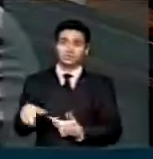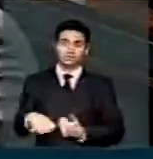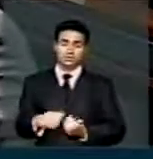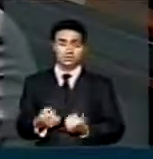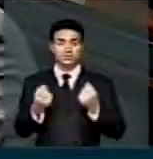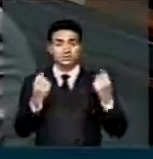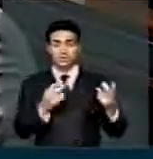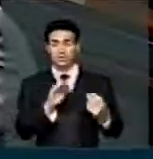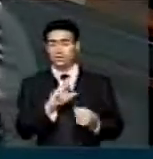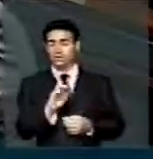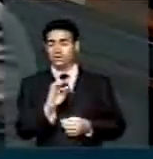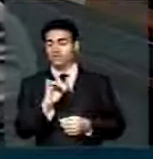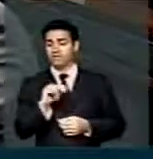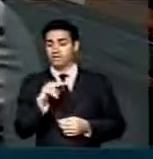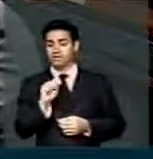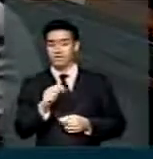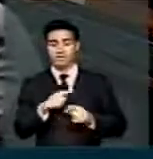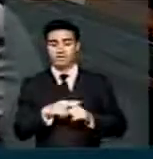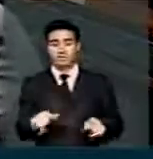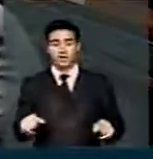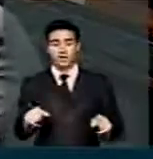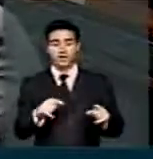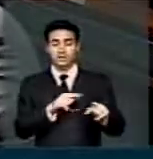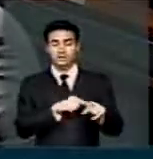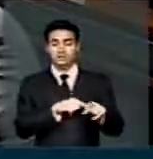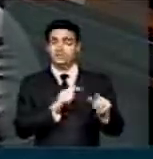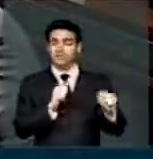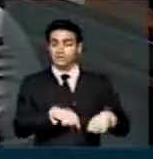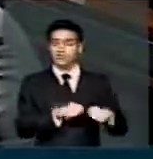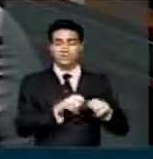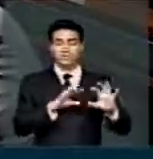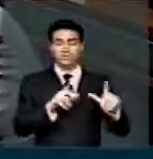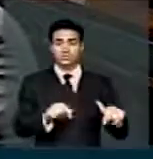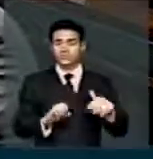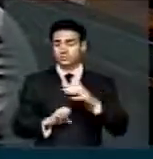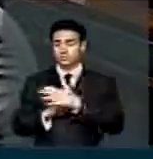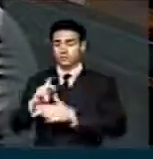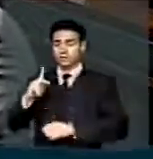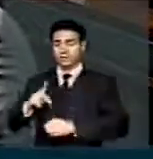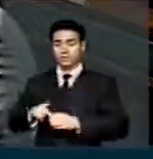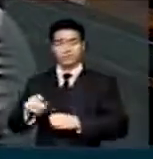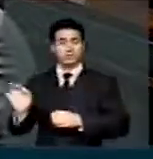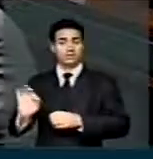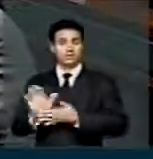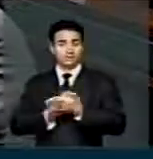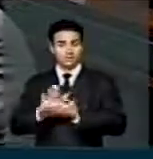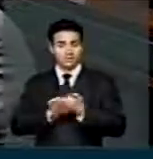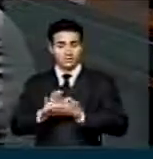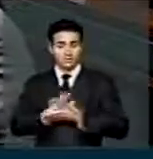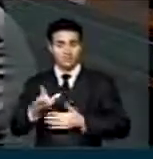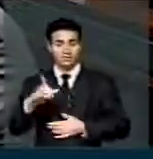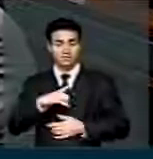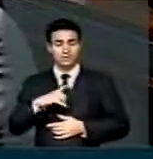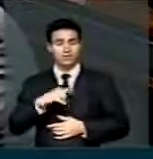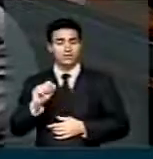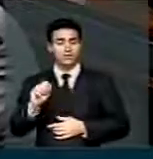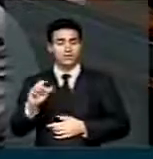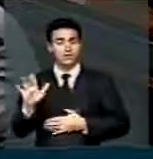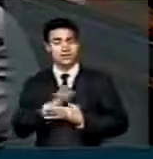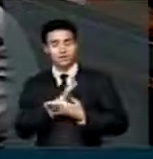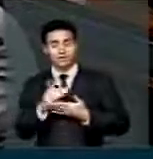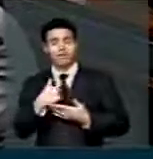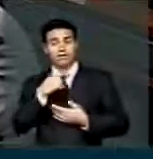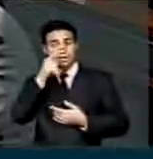uma refinaria, mas tudo ela podia, Petrobras nada. Há indícios de gestão temerária e